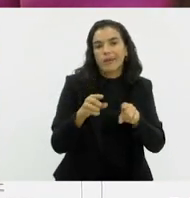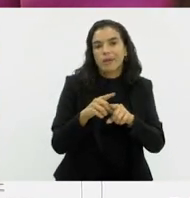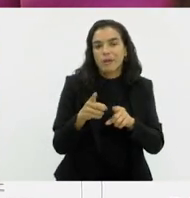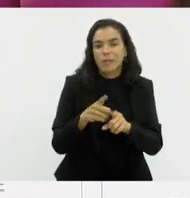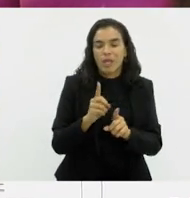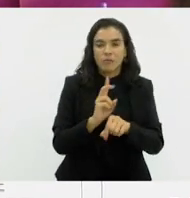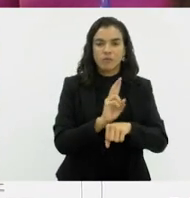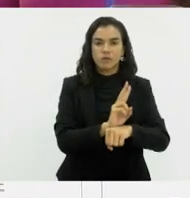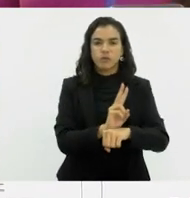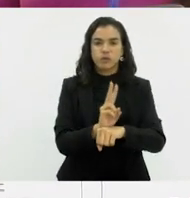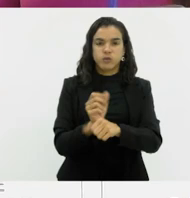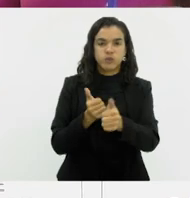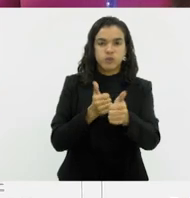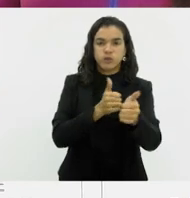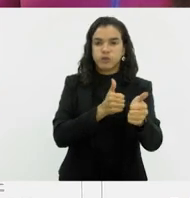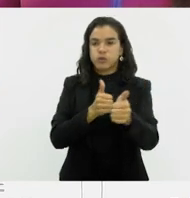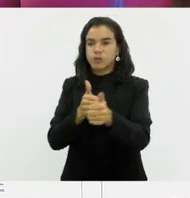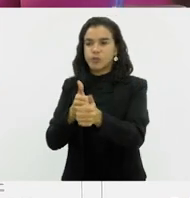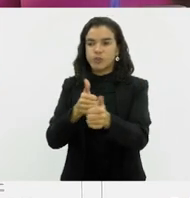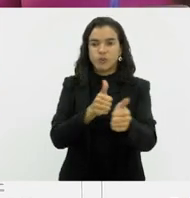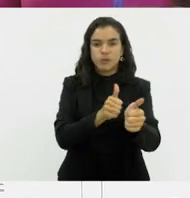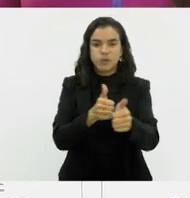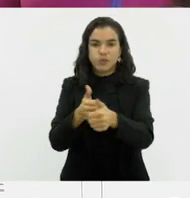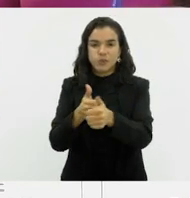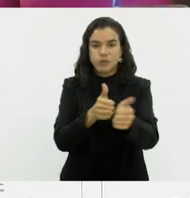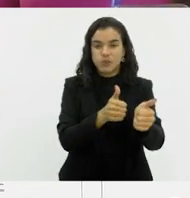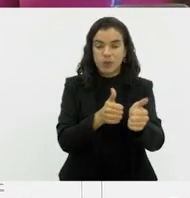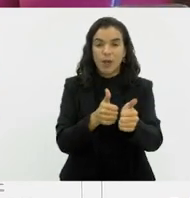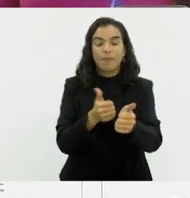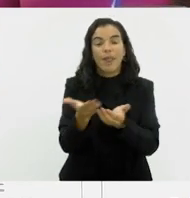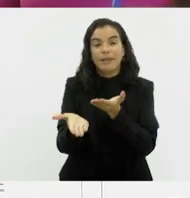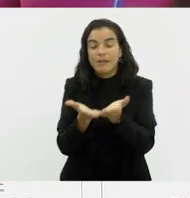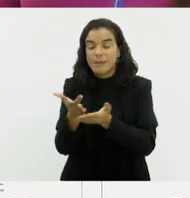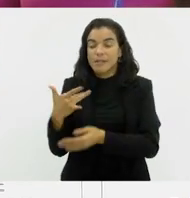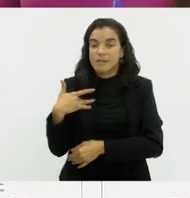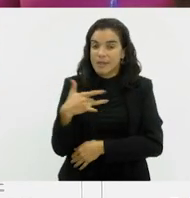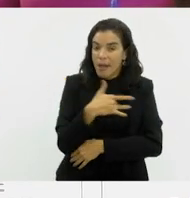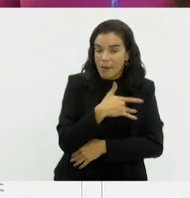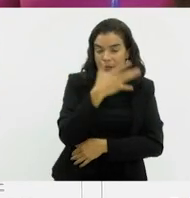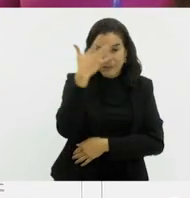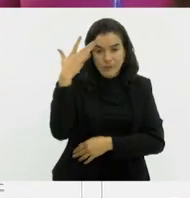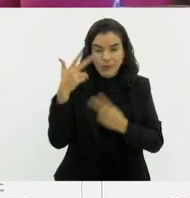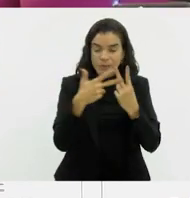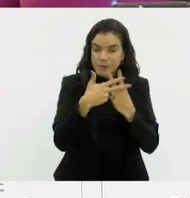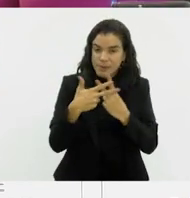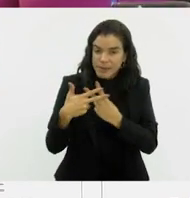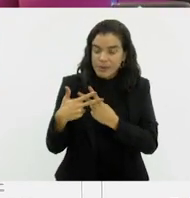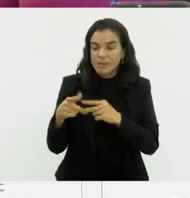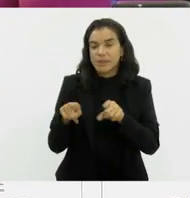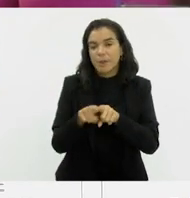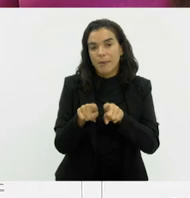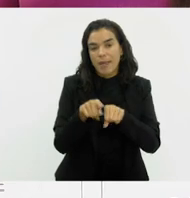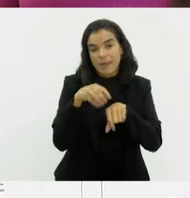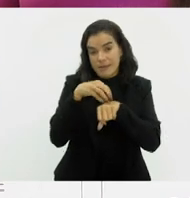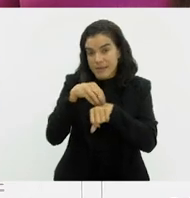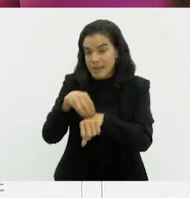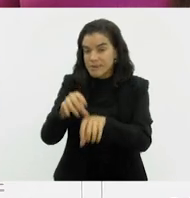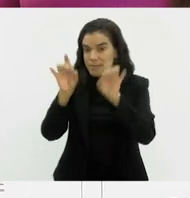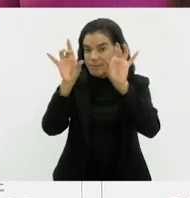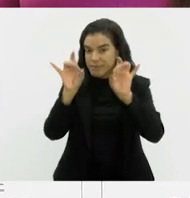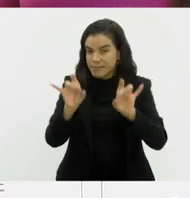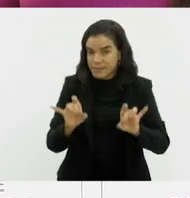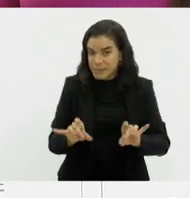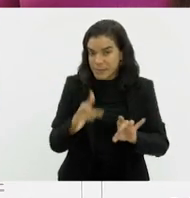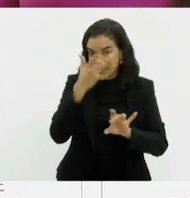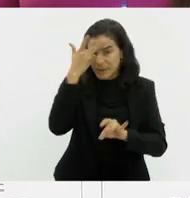escolta para o atendimento em saúde às pessoas privadas de liberdade, prover transporte exclusivo da população